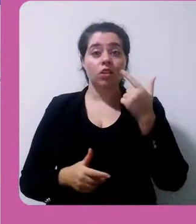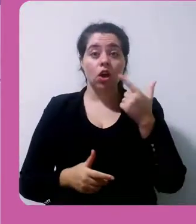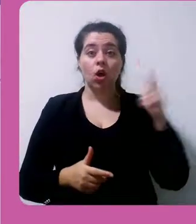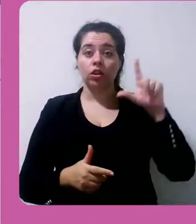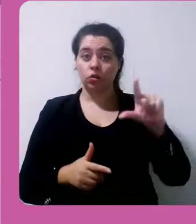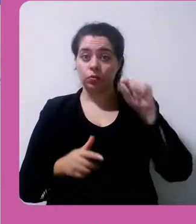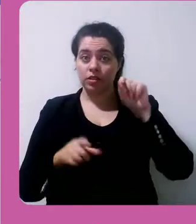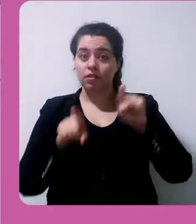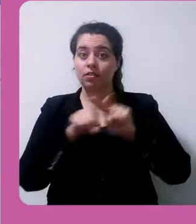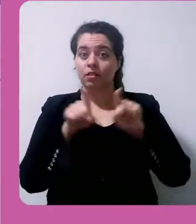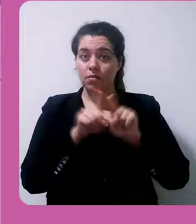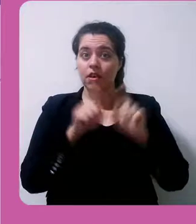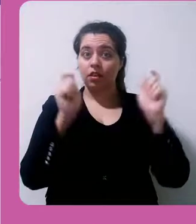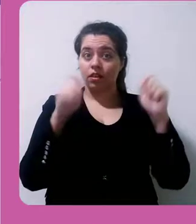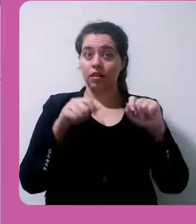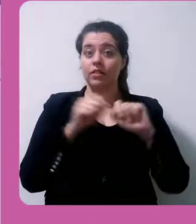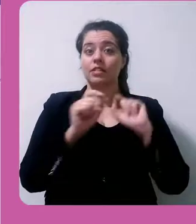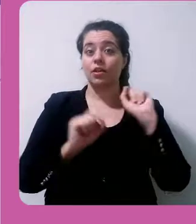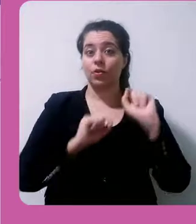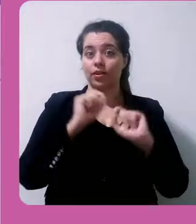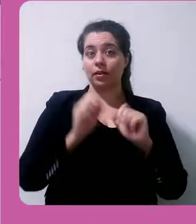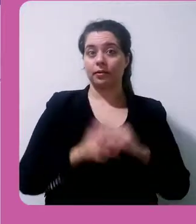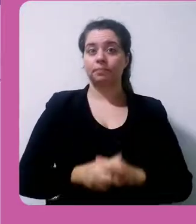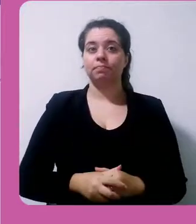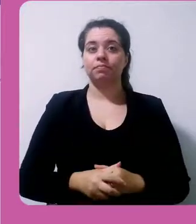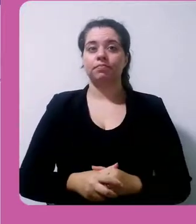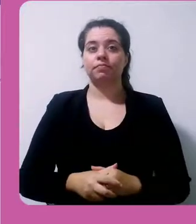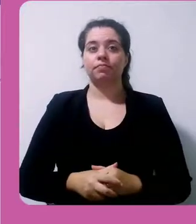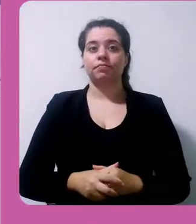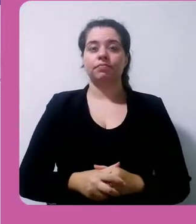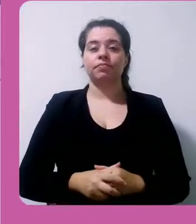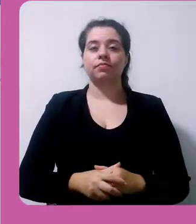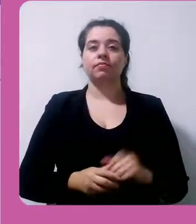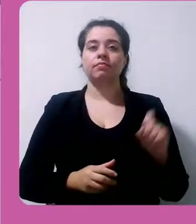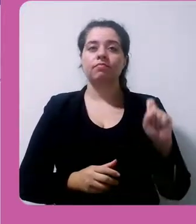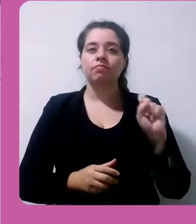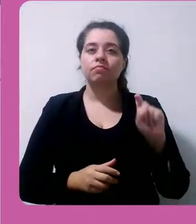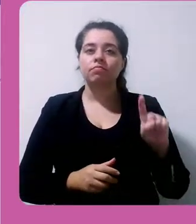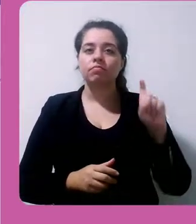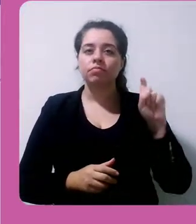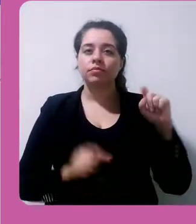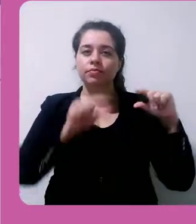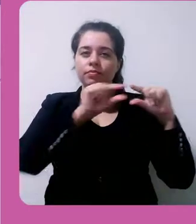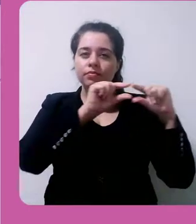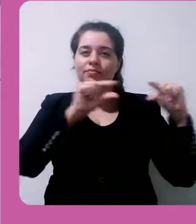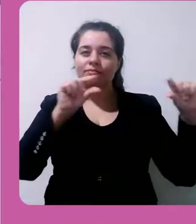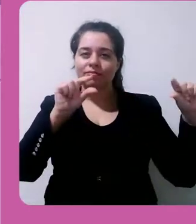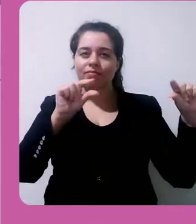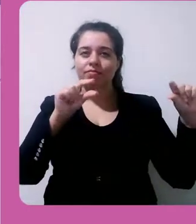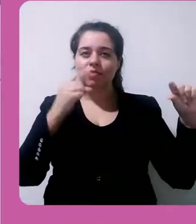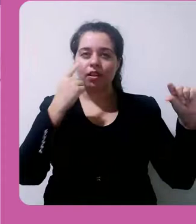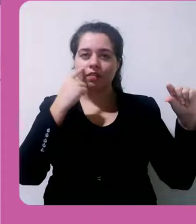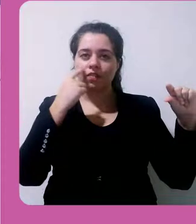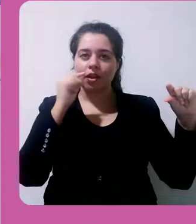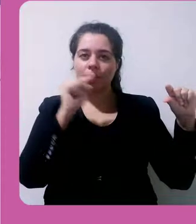aqui, ó, em vez de considerar notas vazias. Quando você vai usar isso? Você vai usar